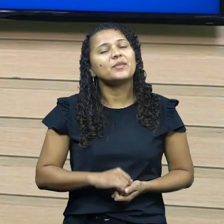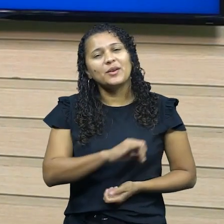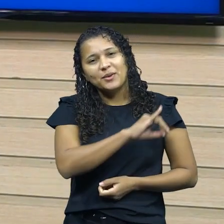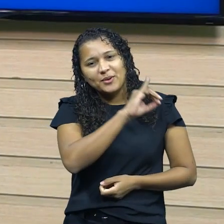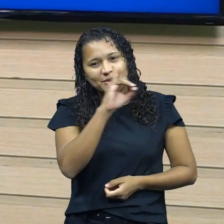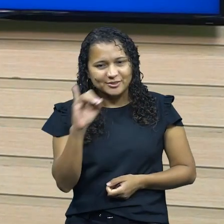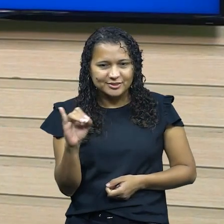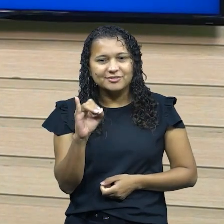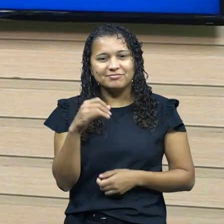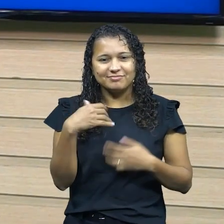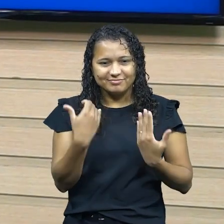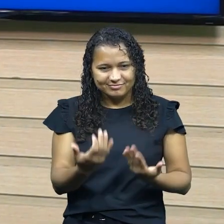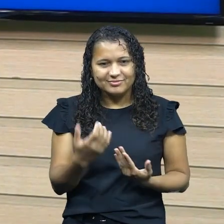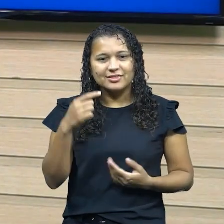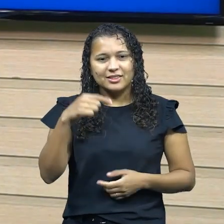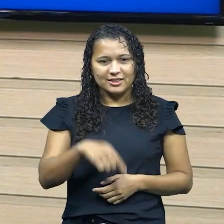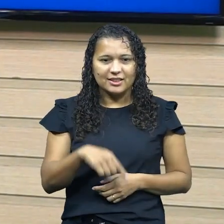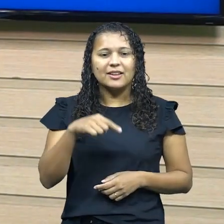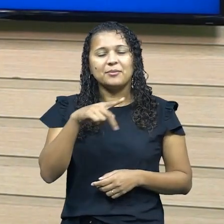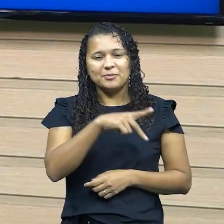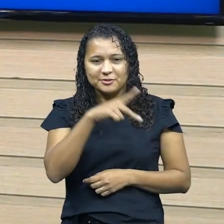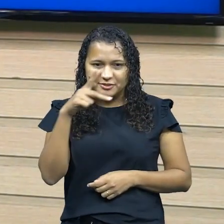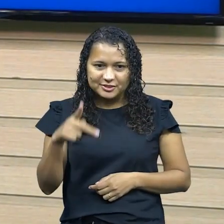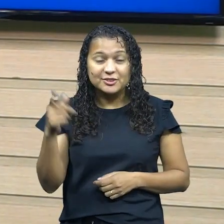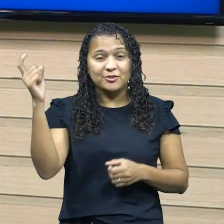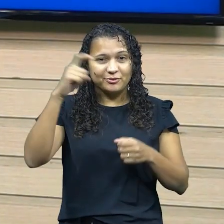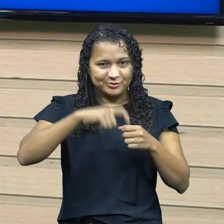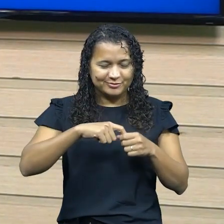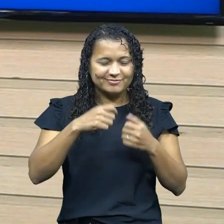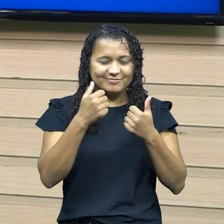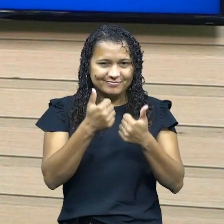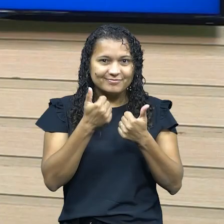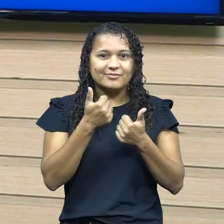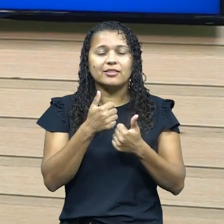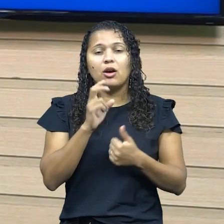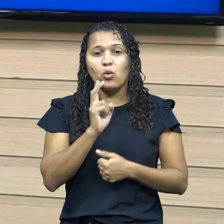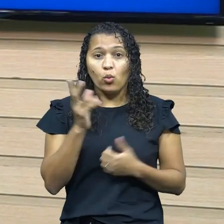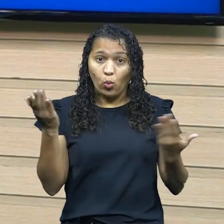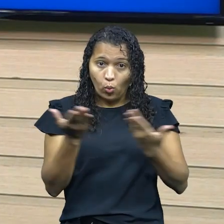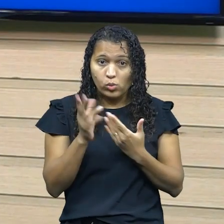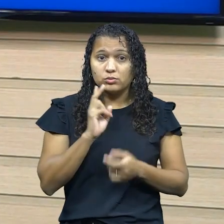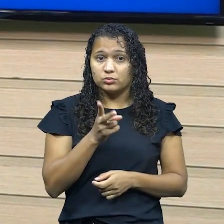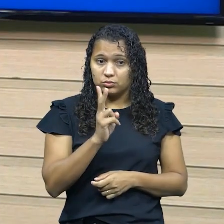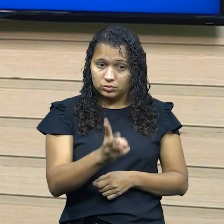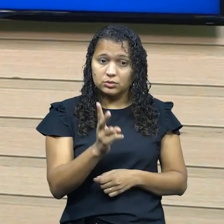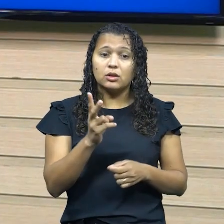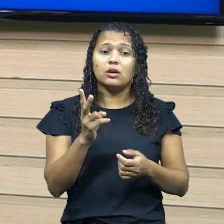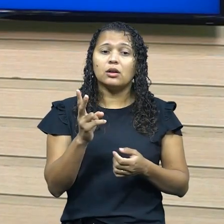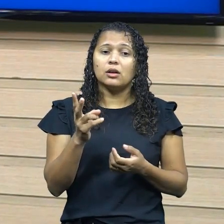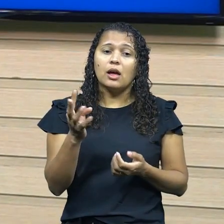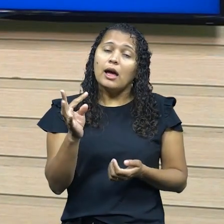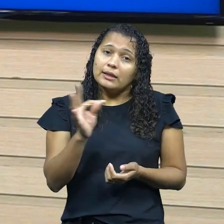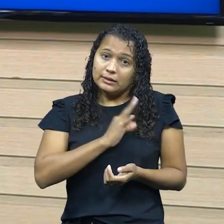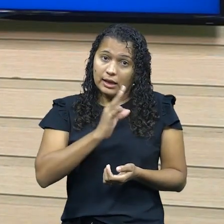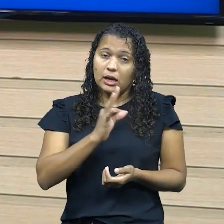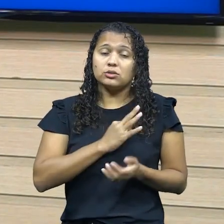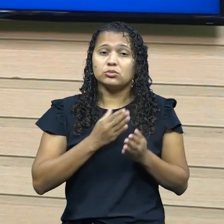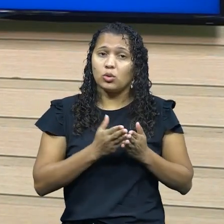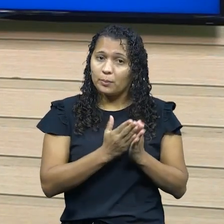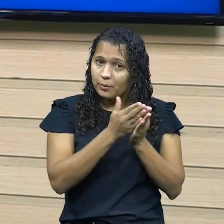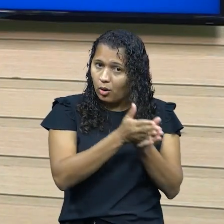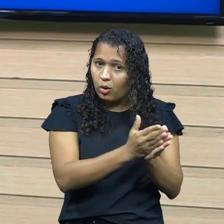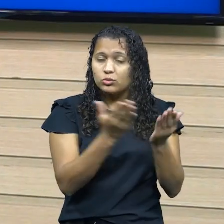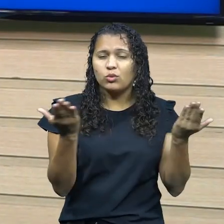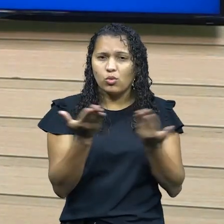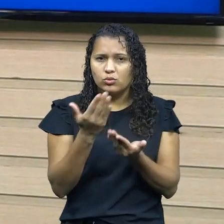Olá, alunos. Professora Keliane aqui de volta. Vamos hoje dar prosseguimento ao nosso curso técnico em portos e vamos